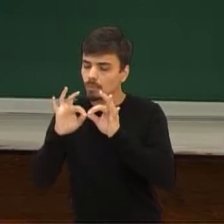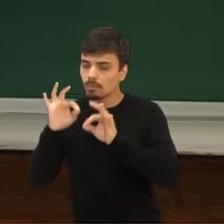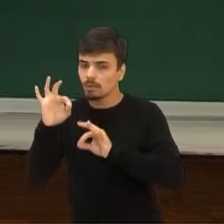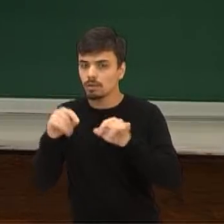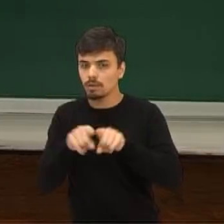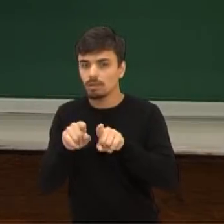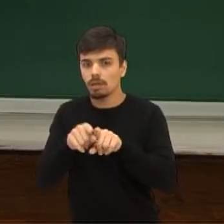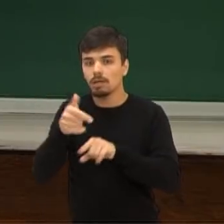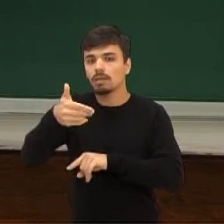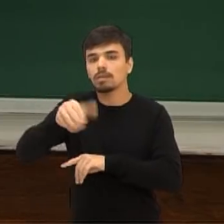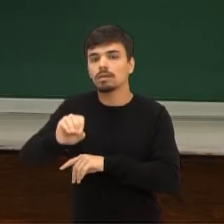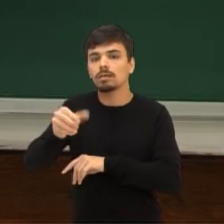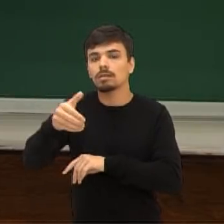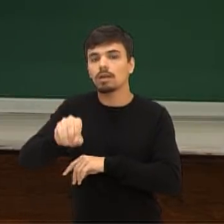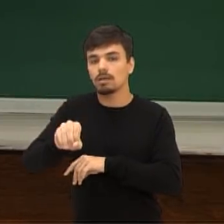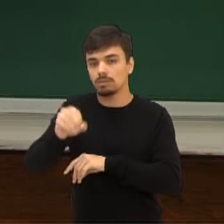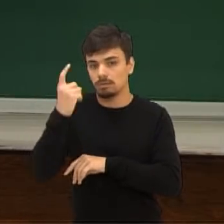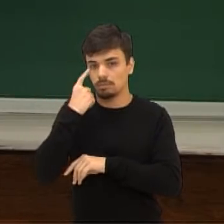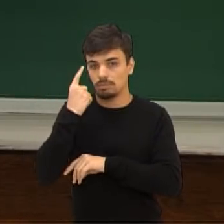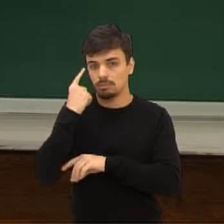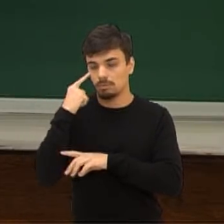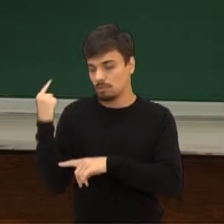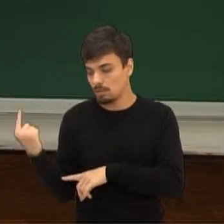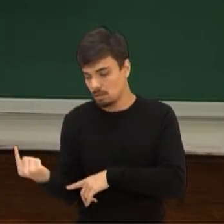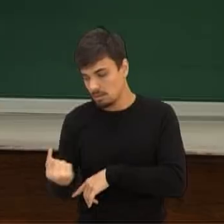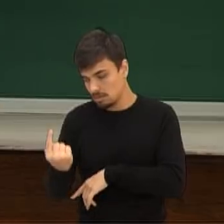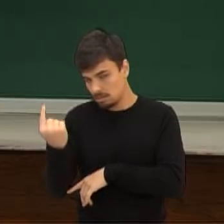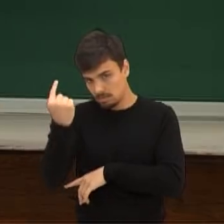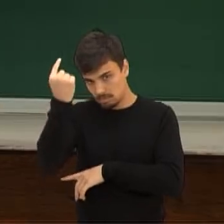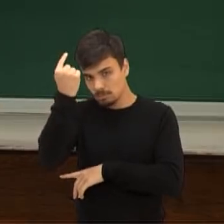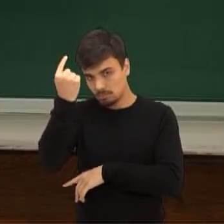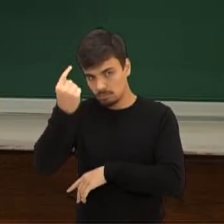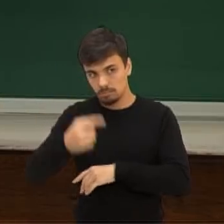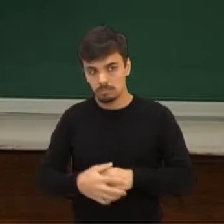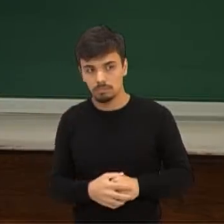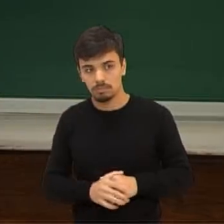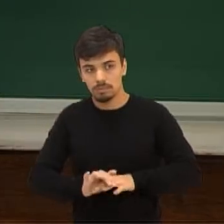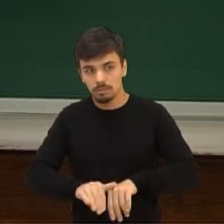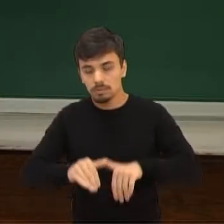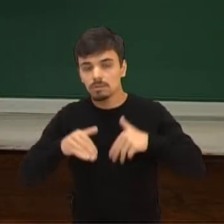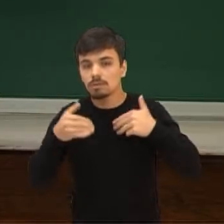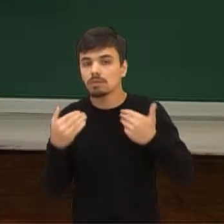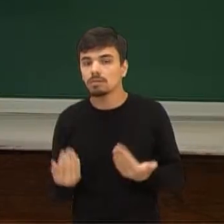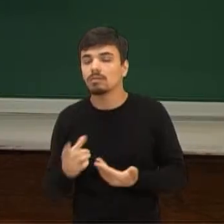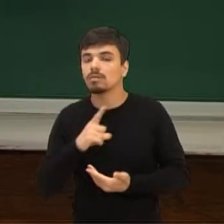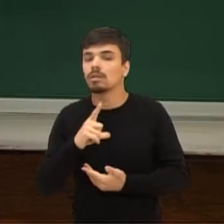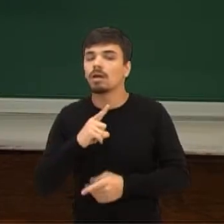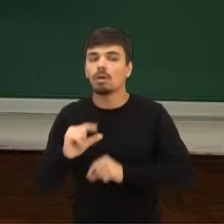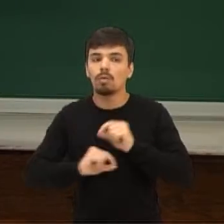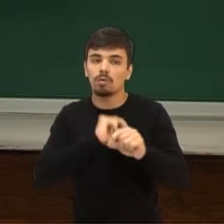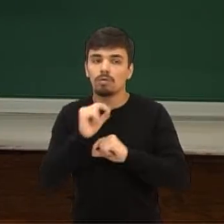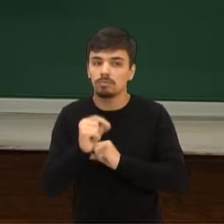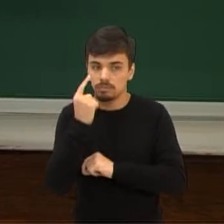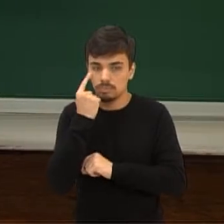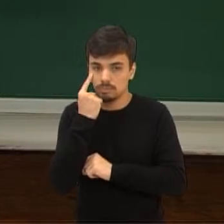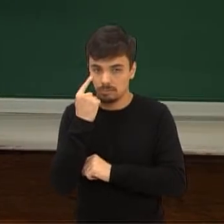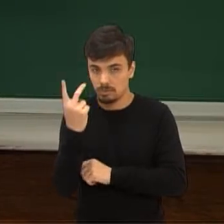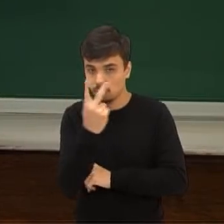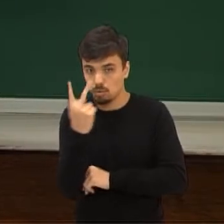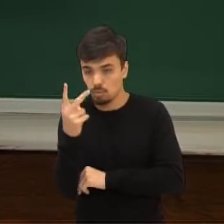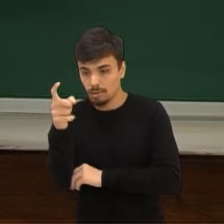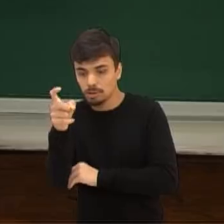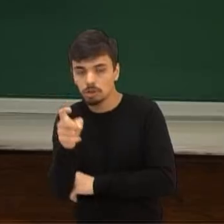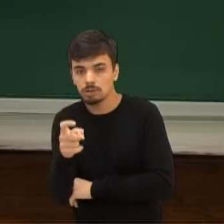e 10 centímetros de altura. Então, eu vou ter duas